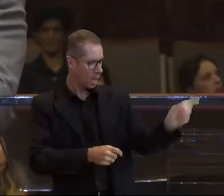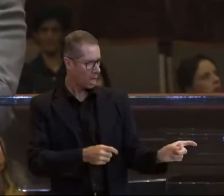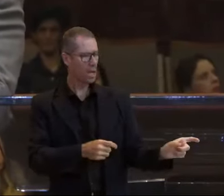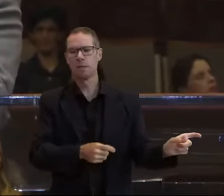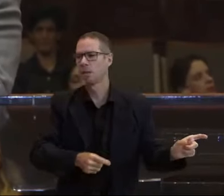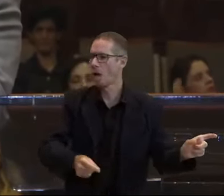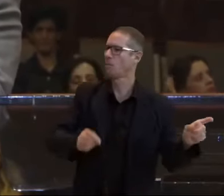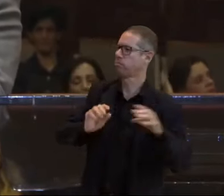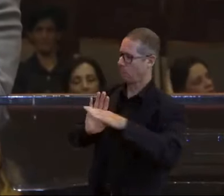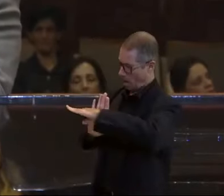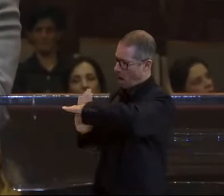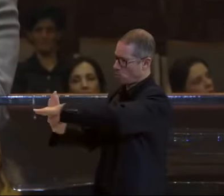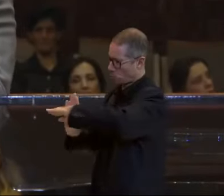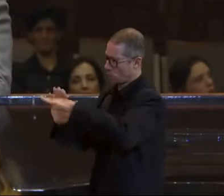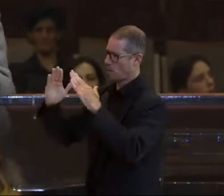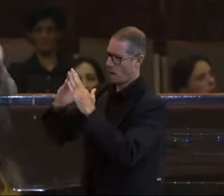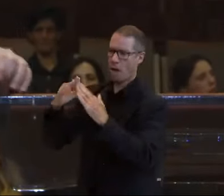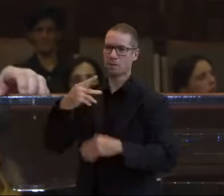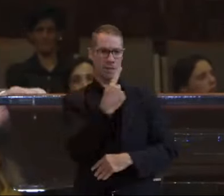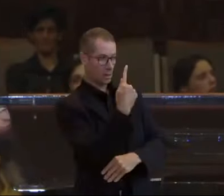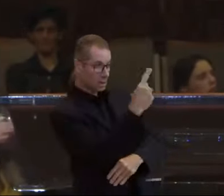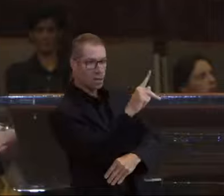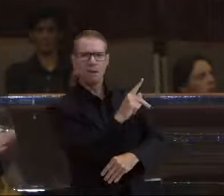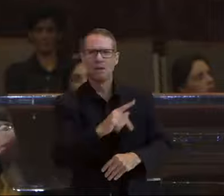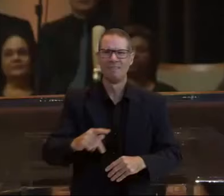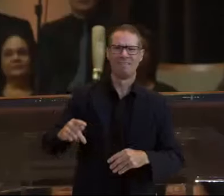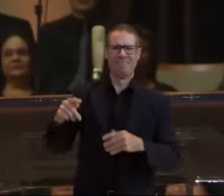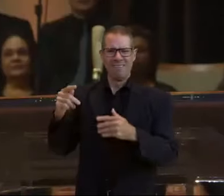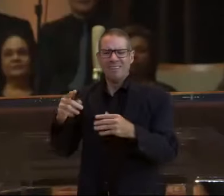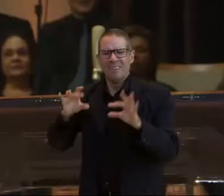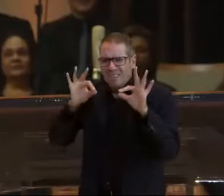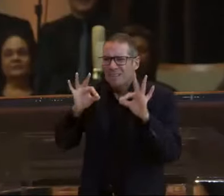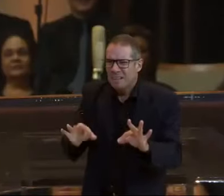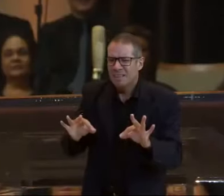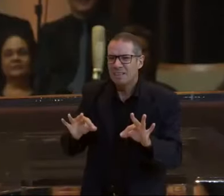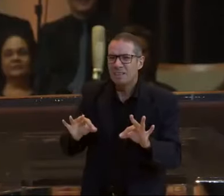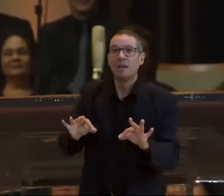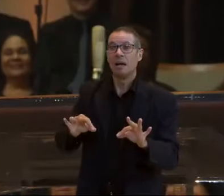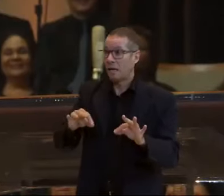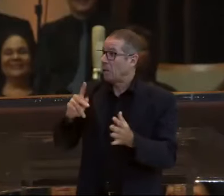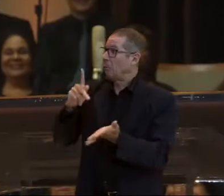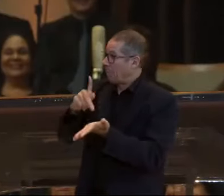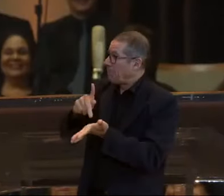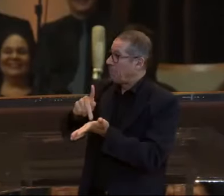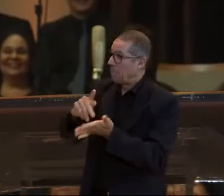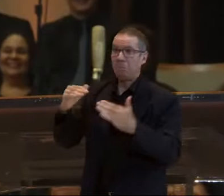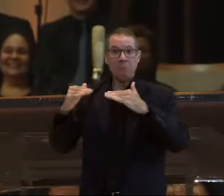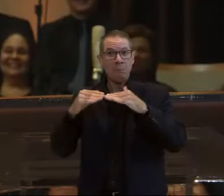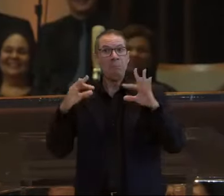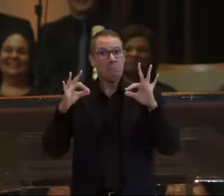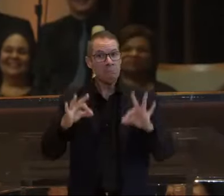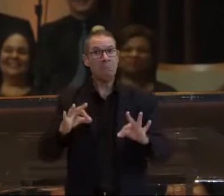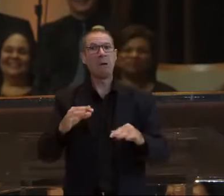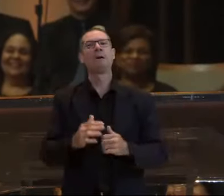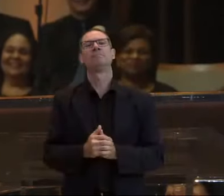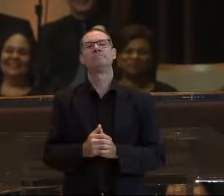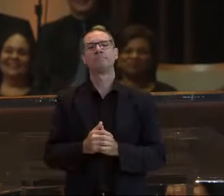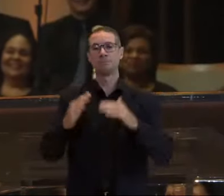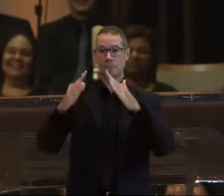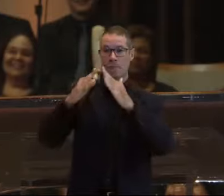hospedando vocês na casa deles. E eu disse: será que esse negócio funciona? Não é que esse negócio funciona mesmo? Olha só,